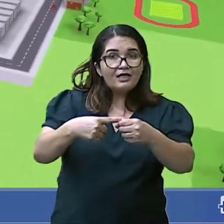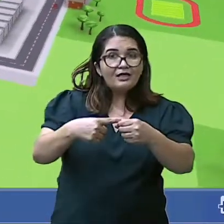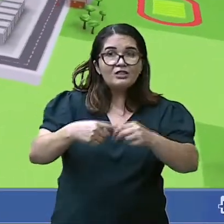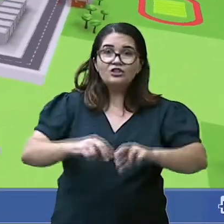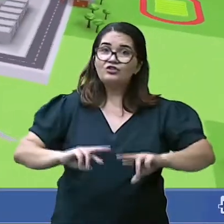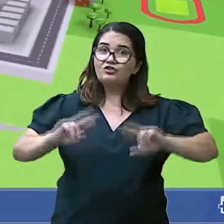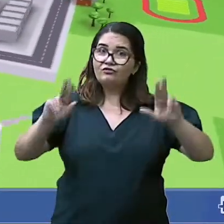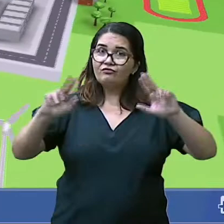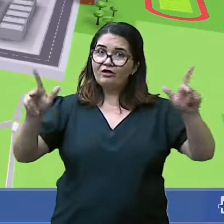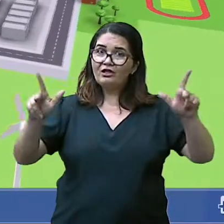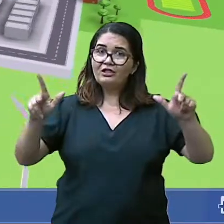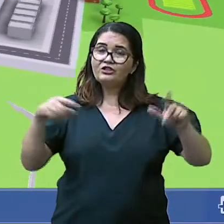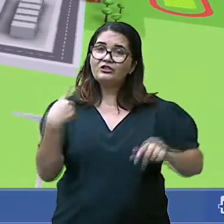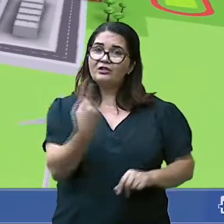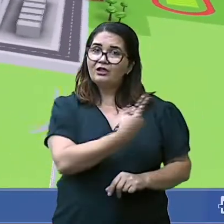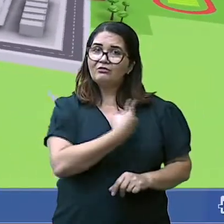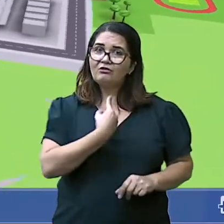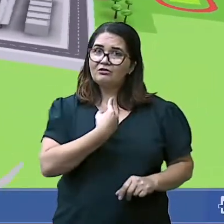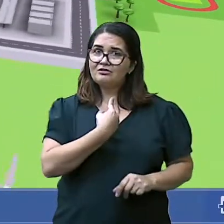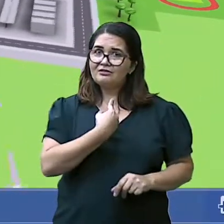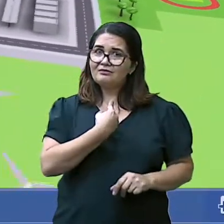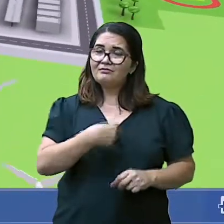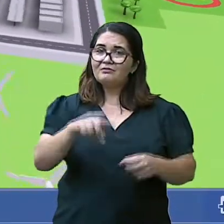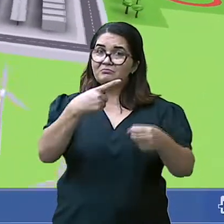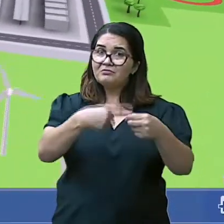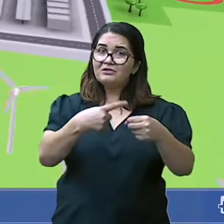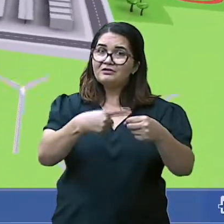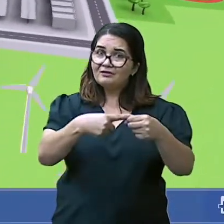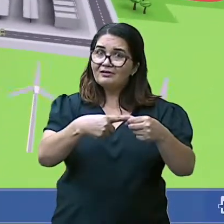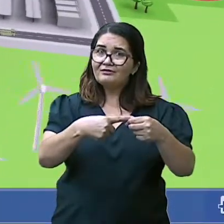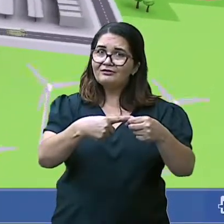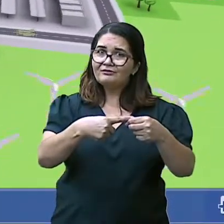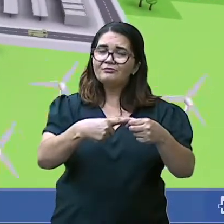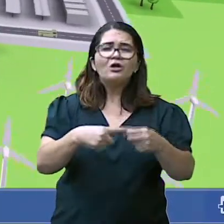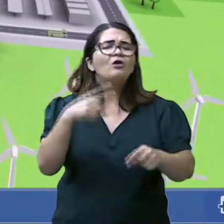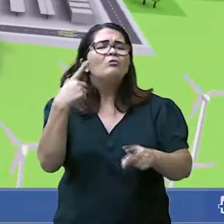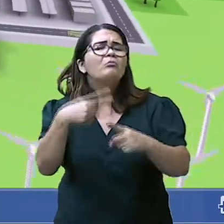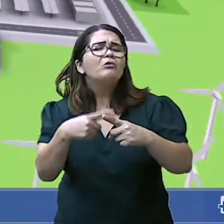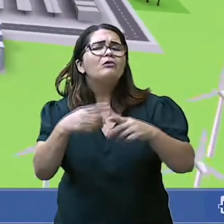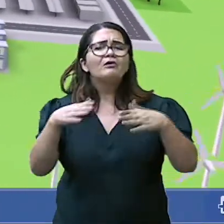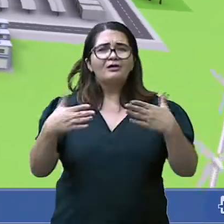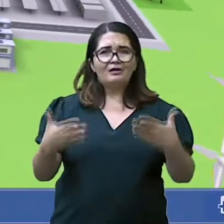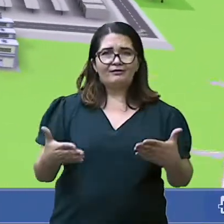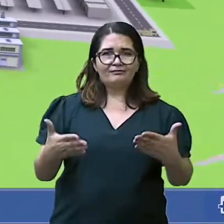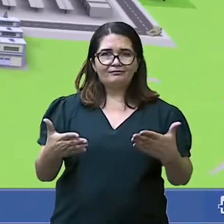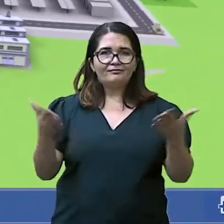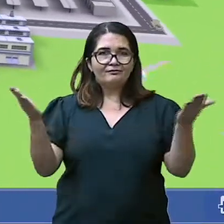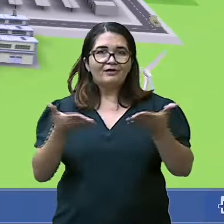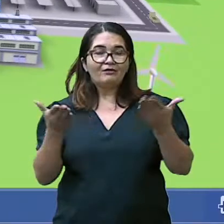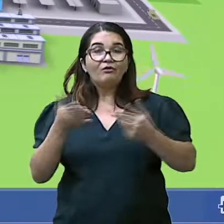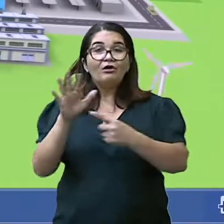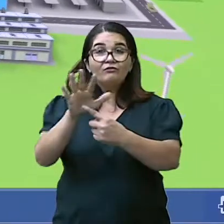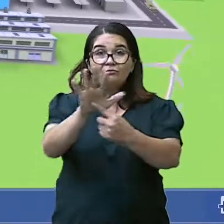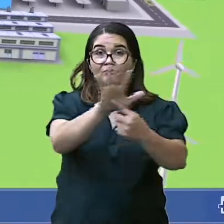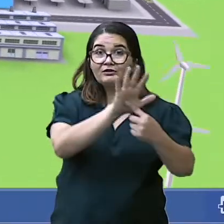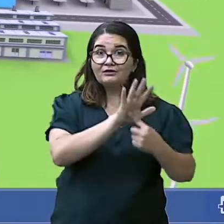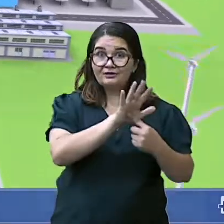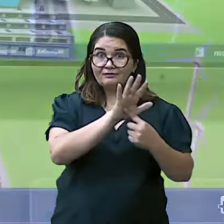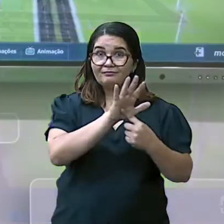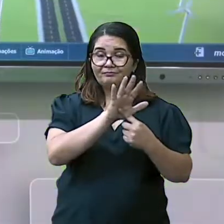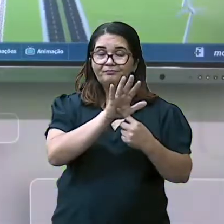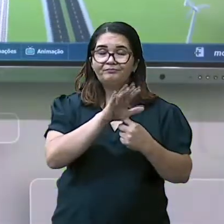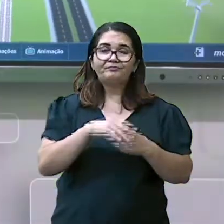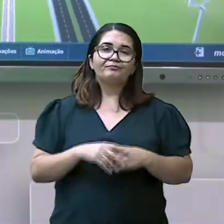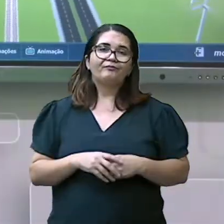hoje. Por que ela é um pouco diferente? Nós vamos ver isso agora. Porque as